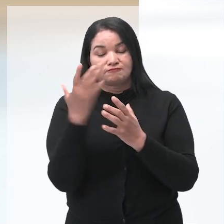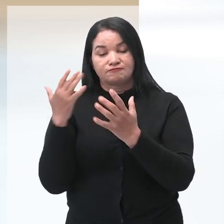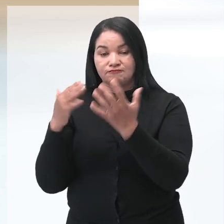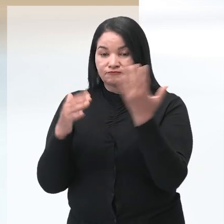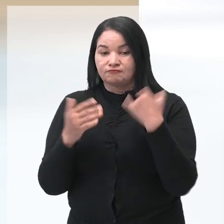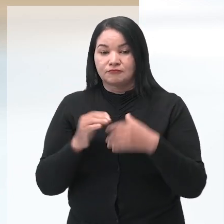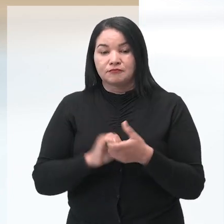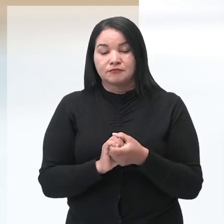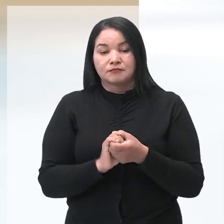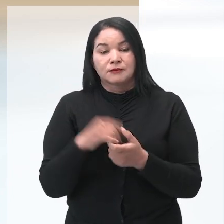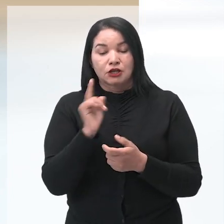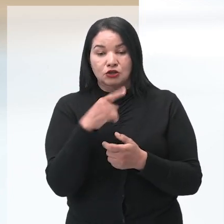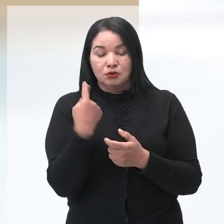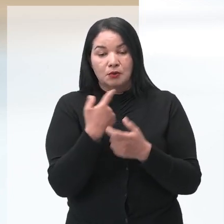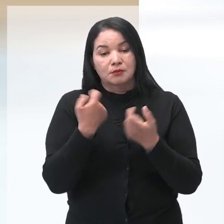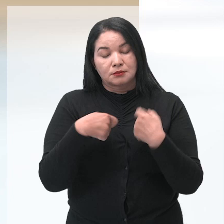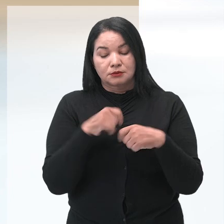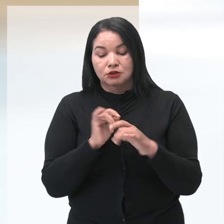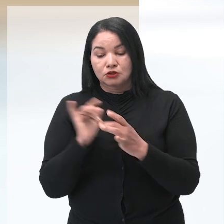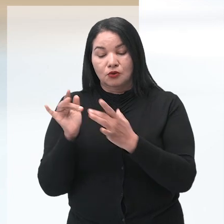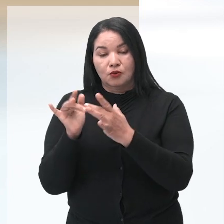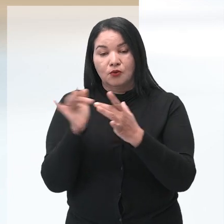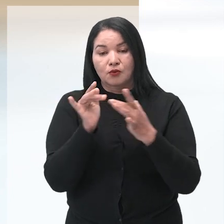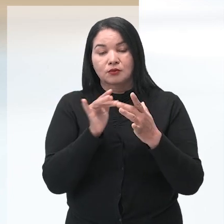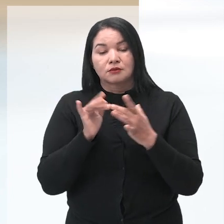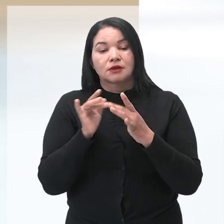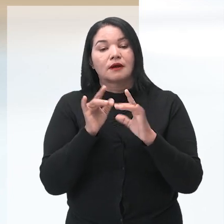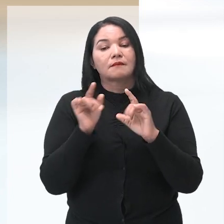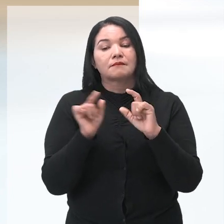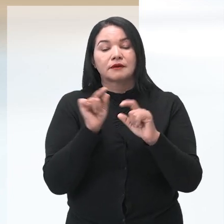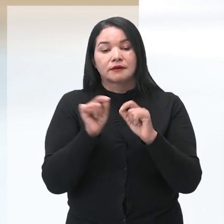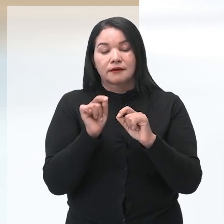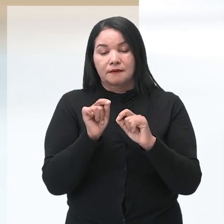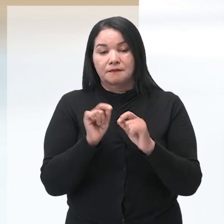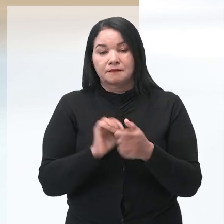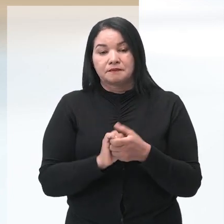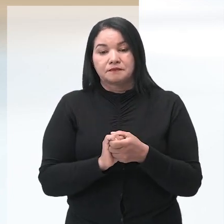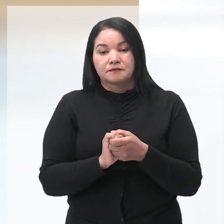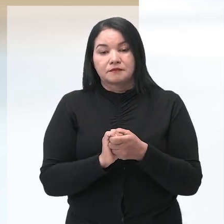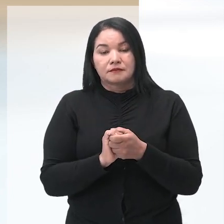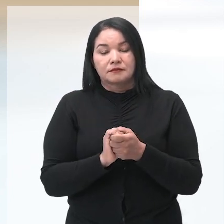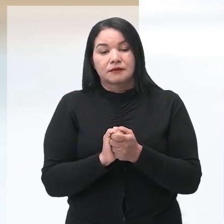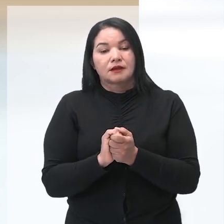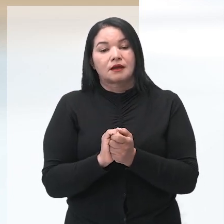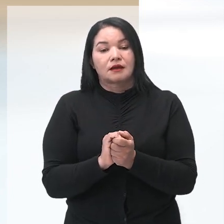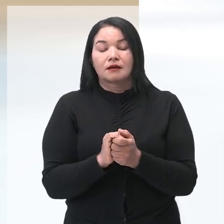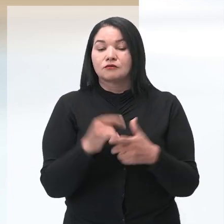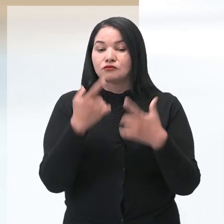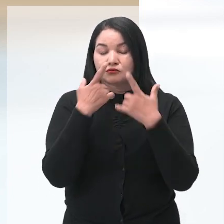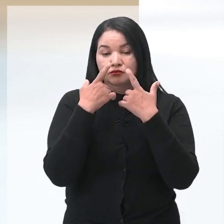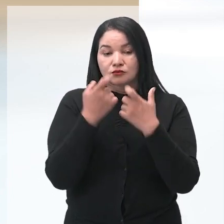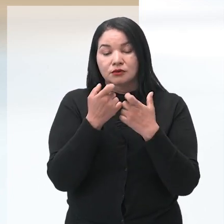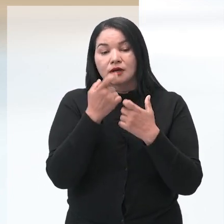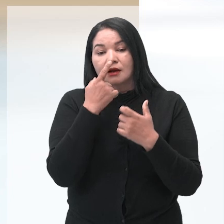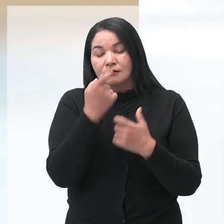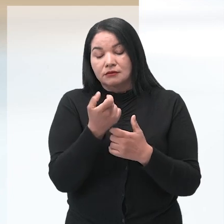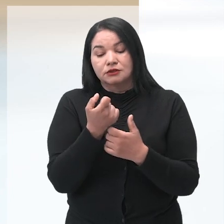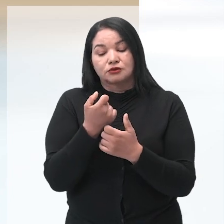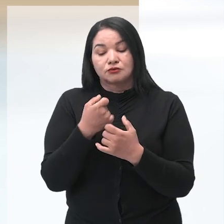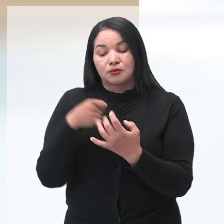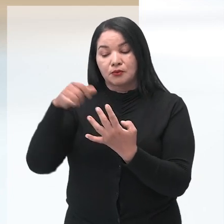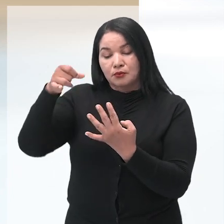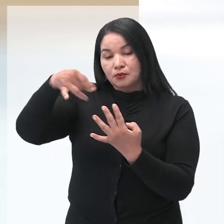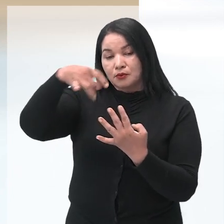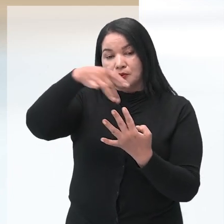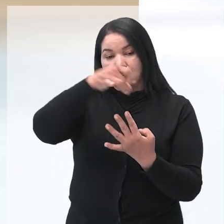estarmos conectados para a destinação correta daquilo que